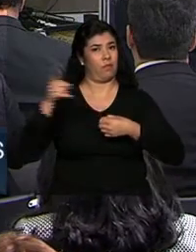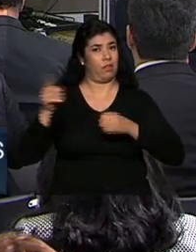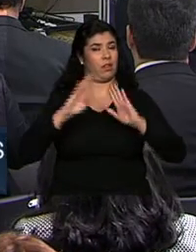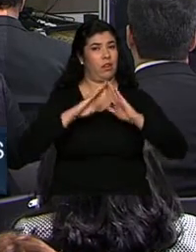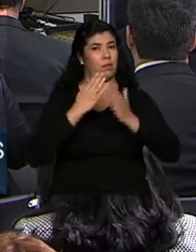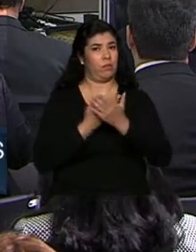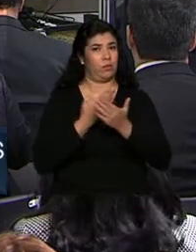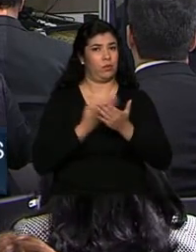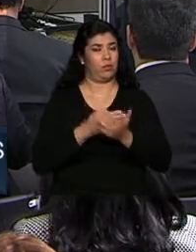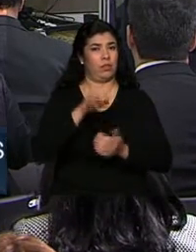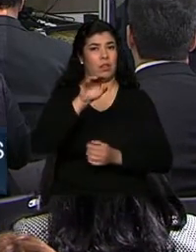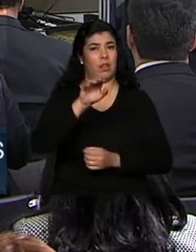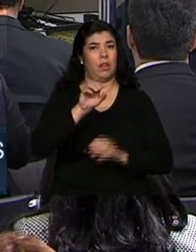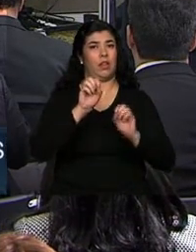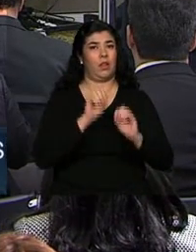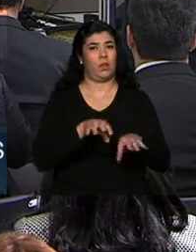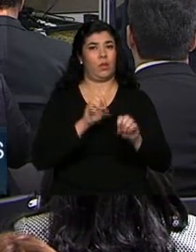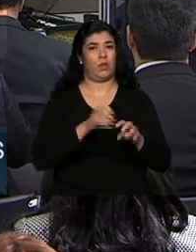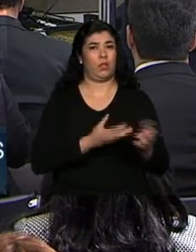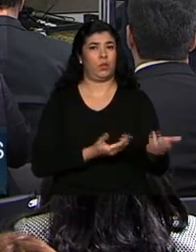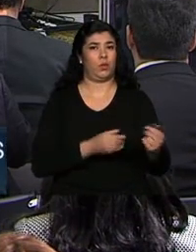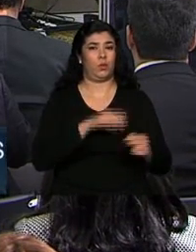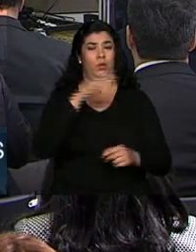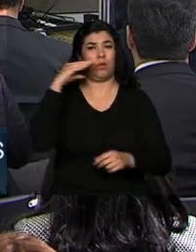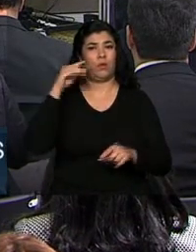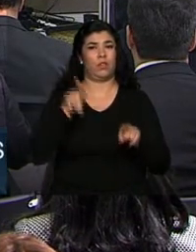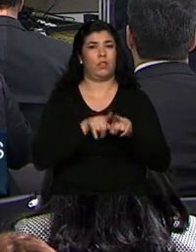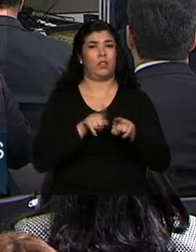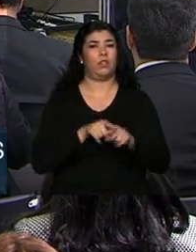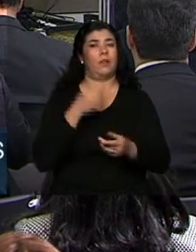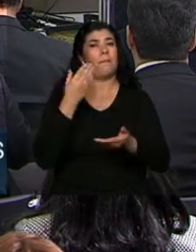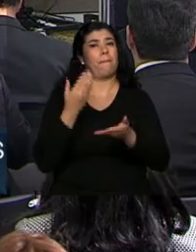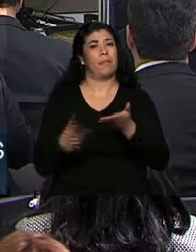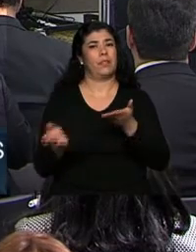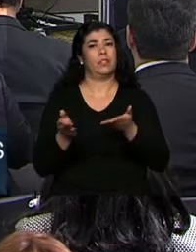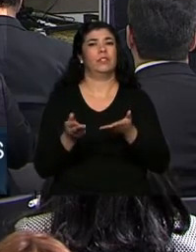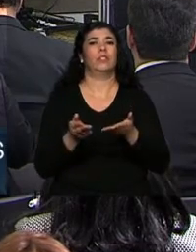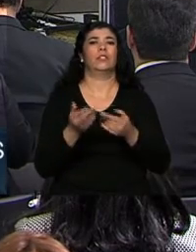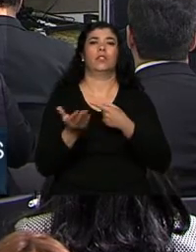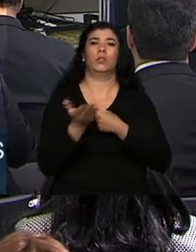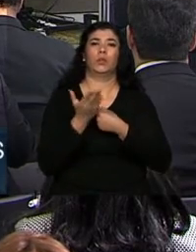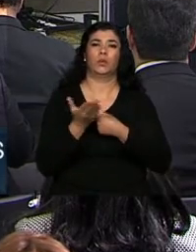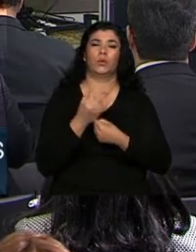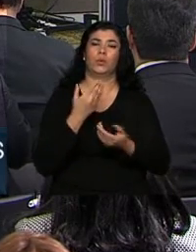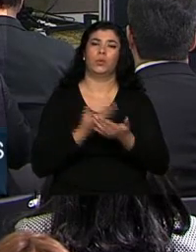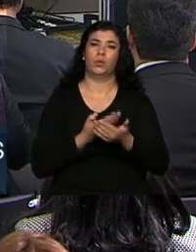grau. Tentei o magistério, perdi a bolsa, tudo bem.